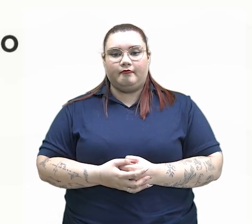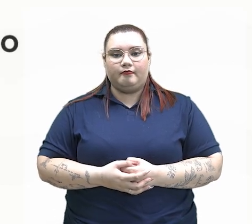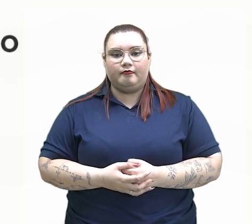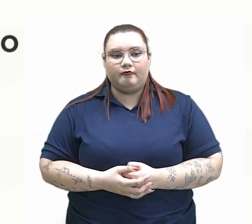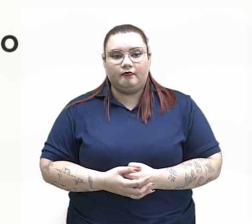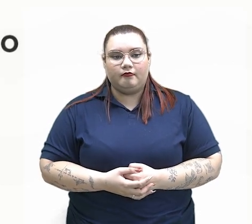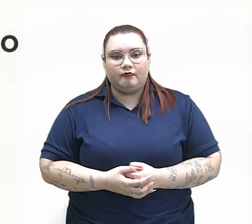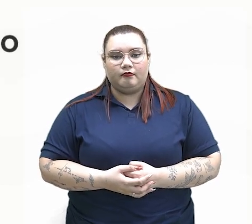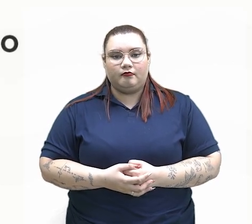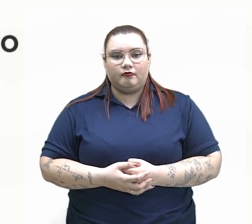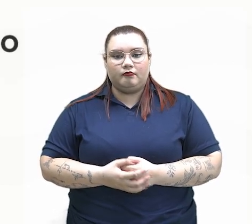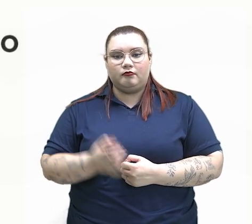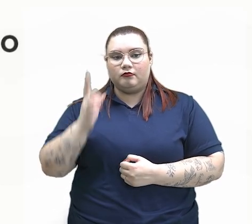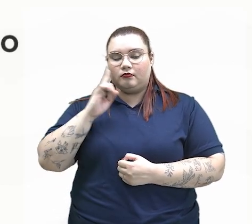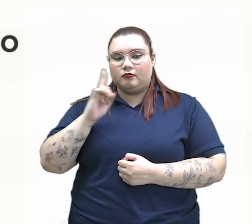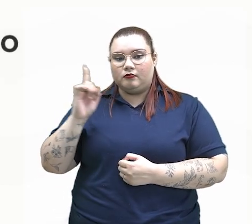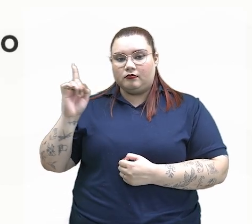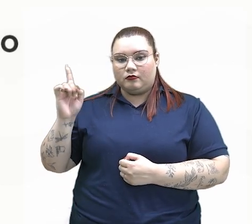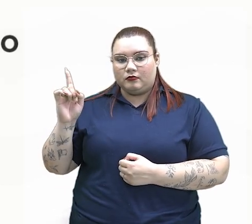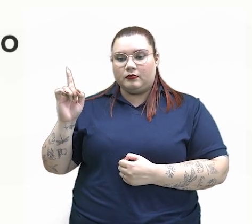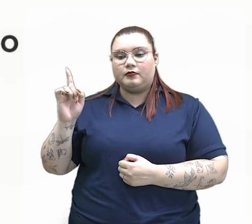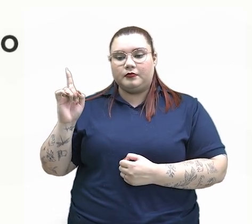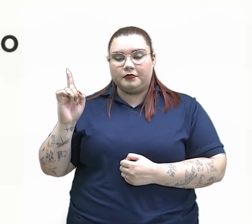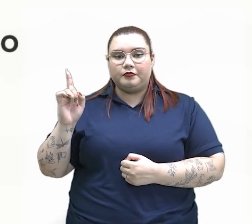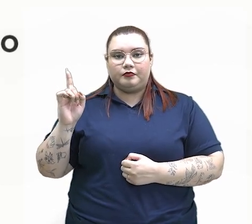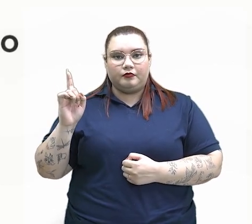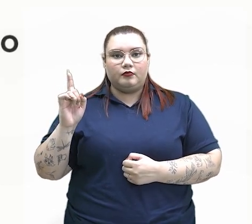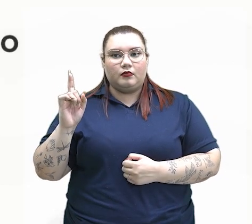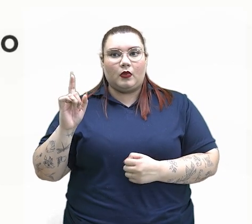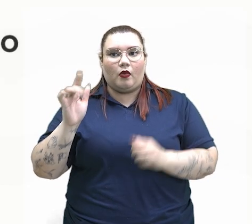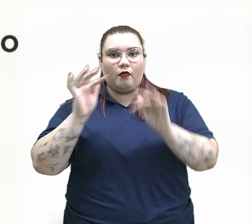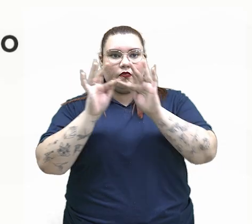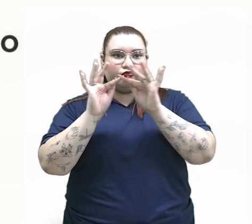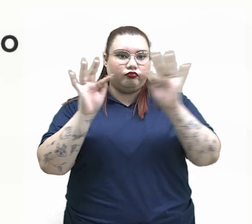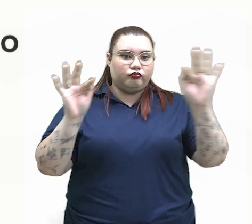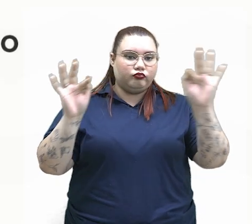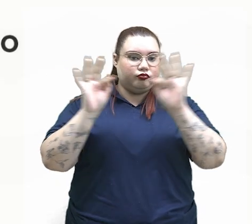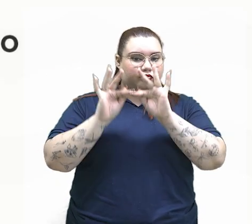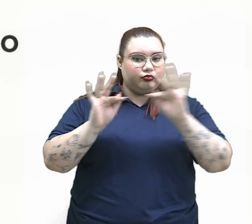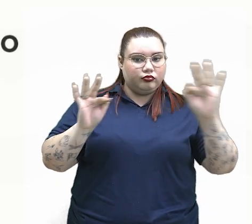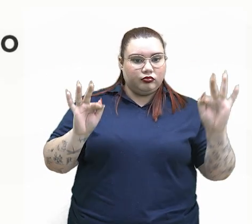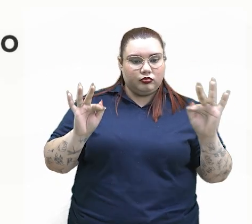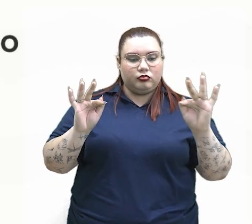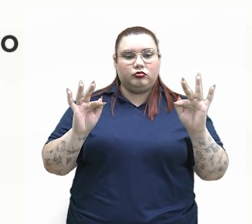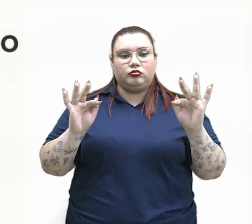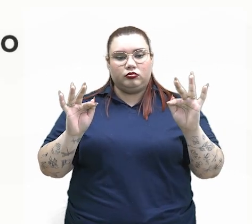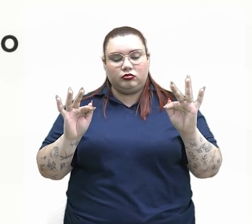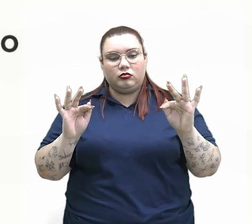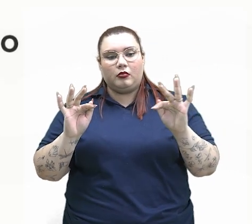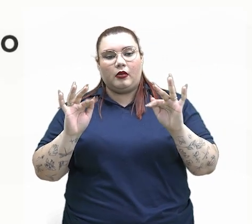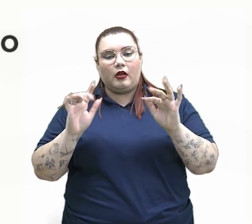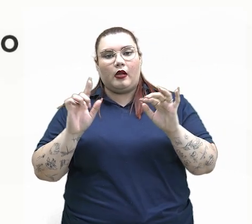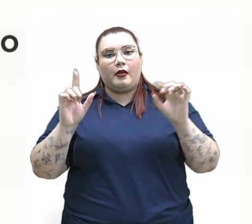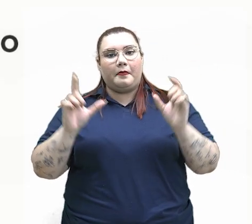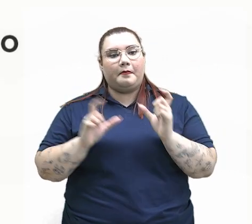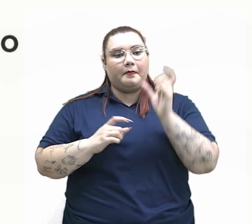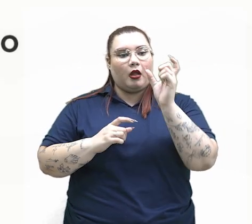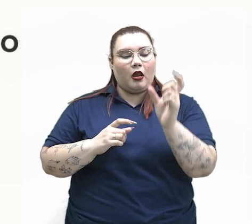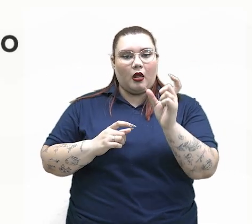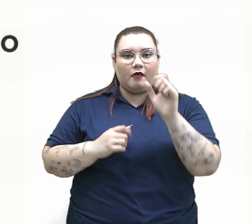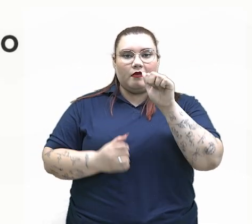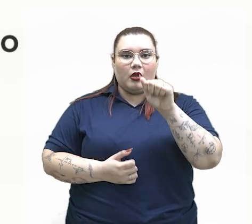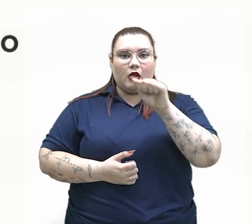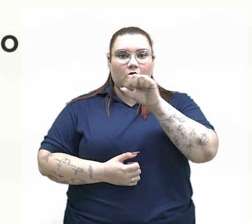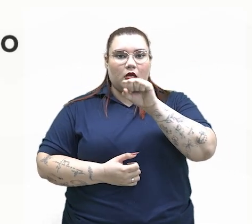Medidas, tornam-se necessárias medidas para facilitar a valorização da herança desses povos. E aí ela